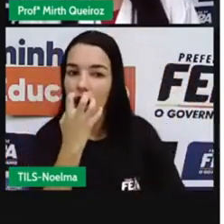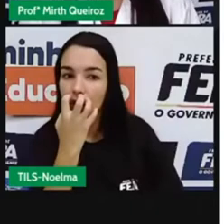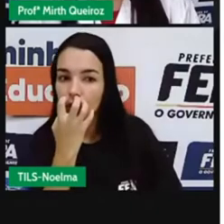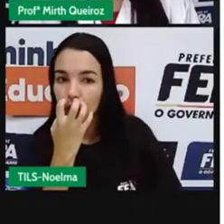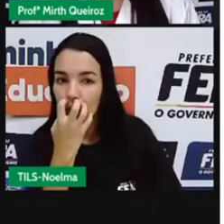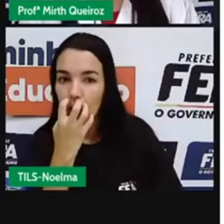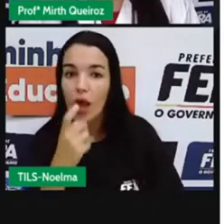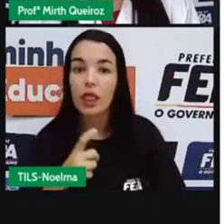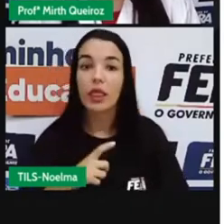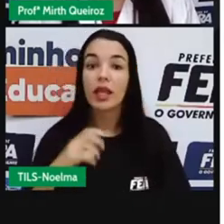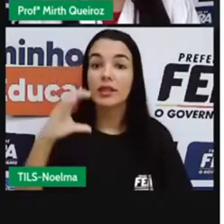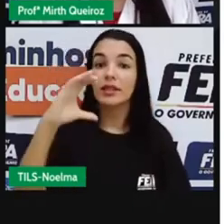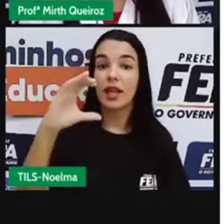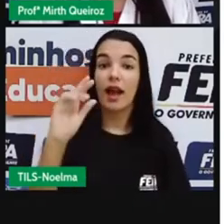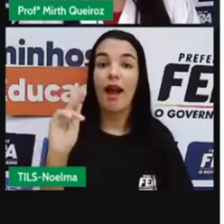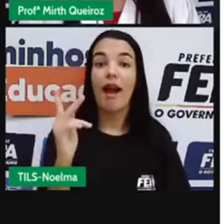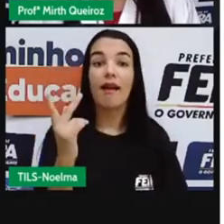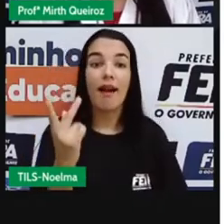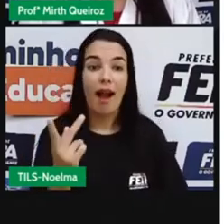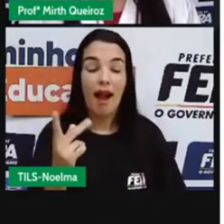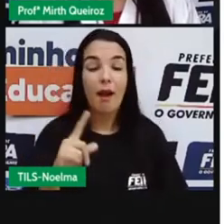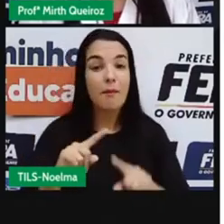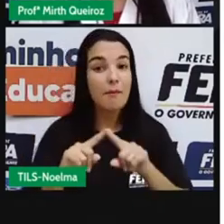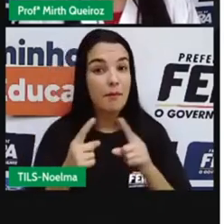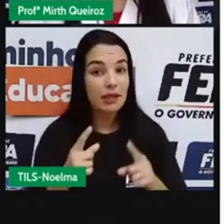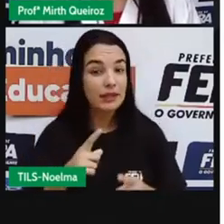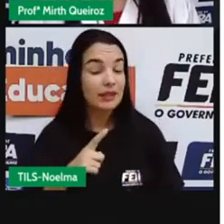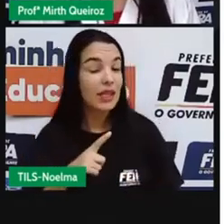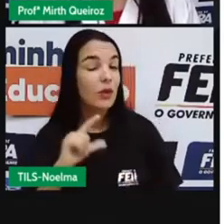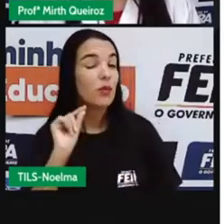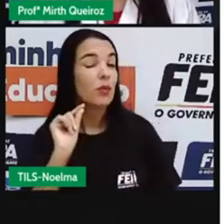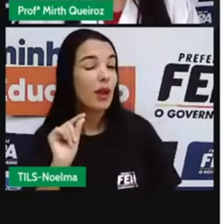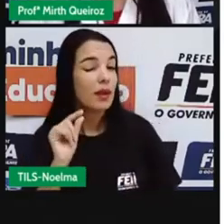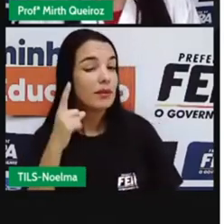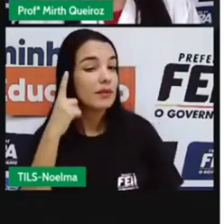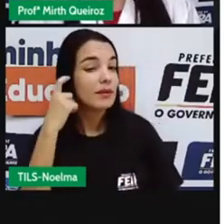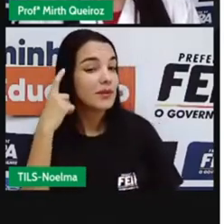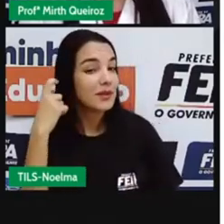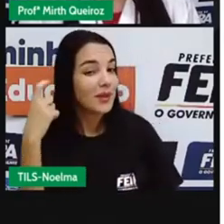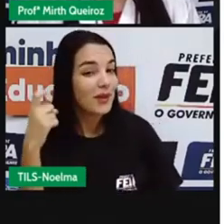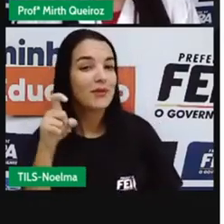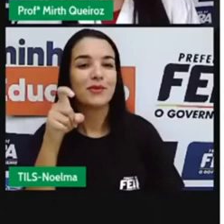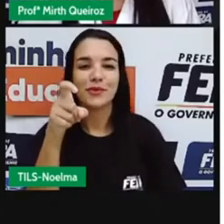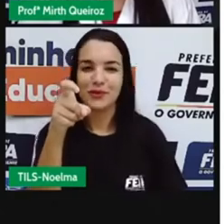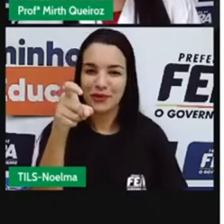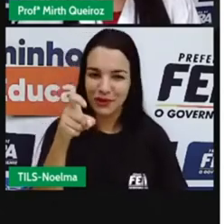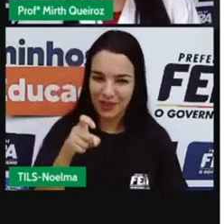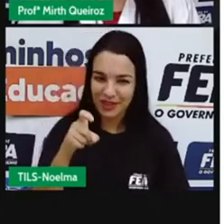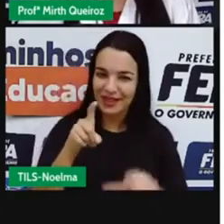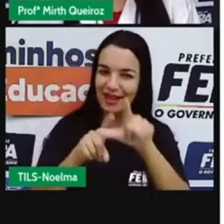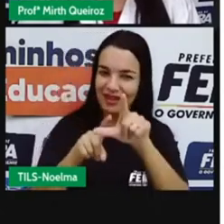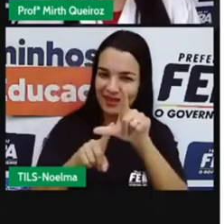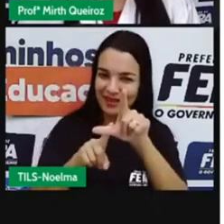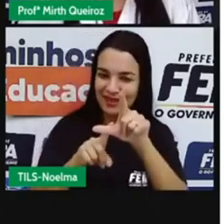chapéu, cachorro, o CH apresenta aí o som da letra X.